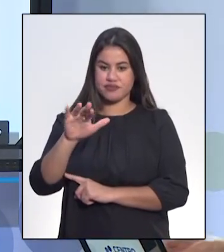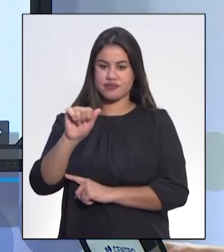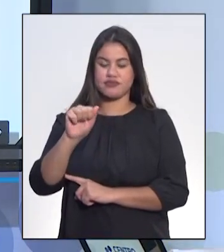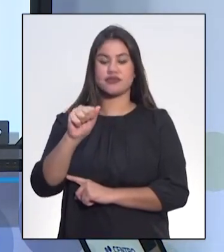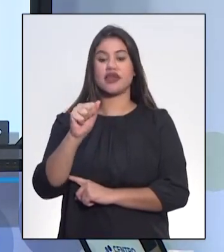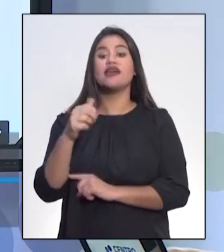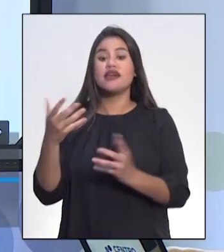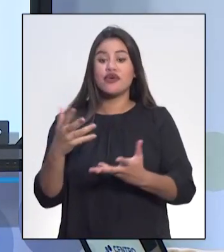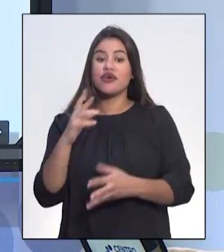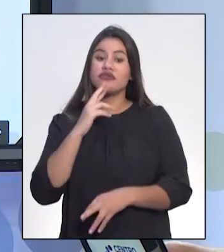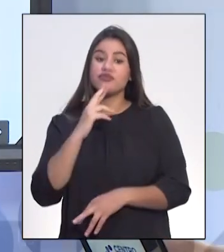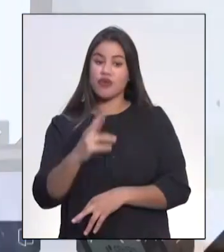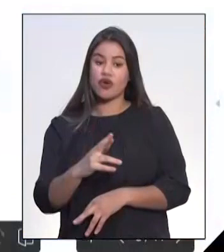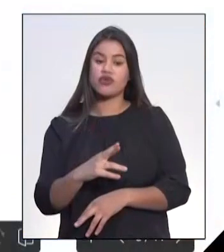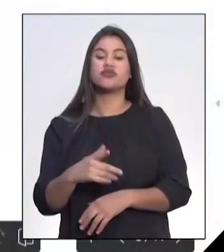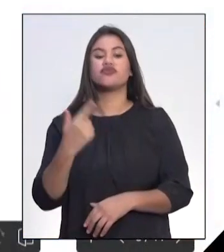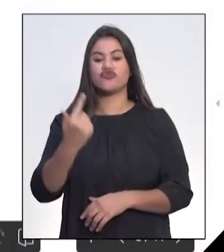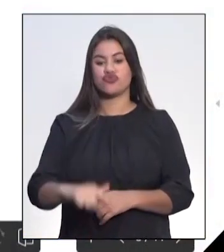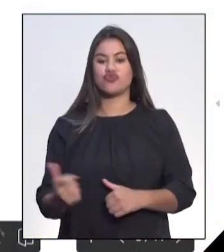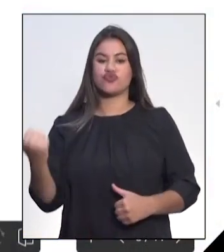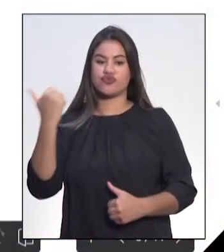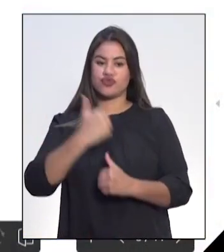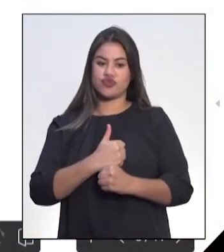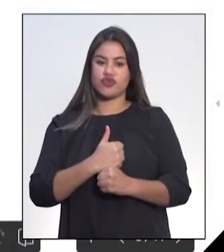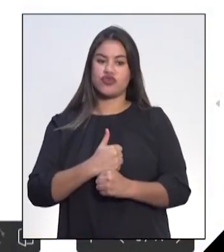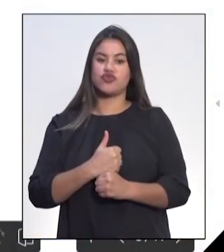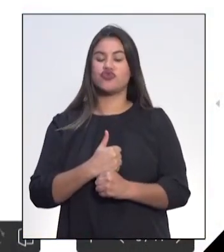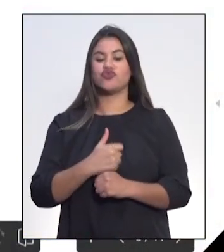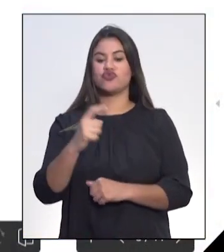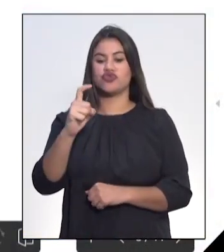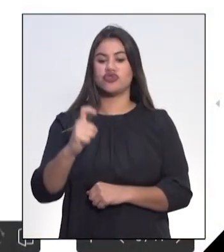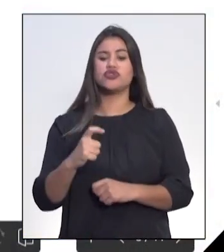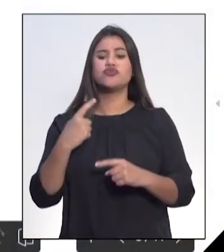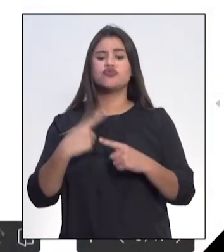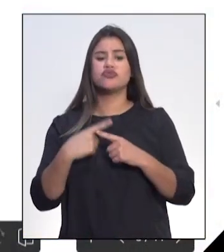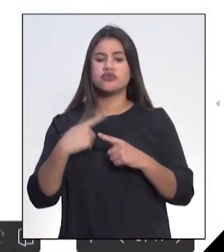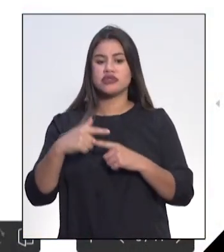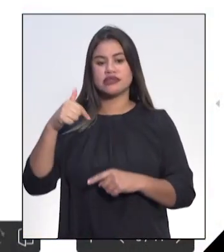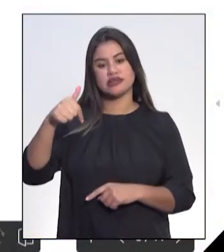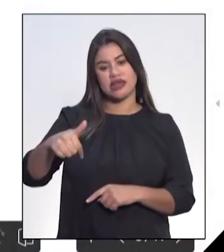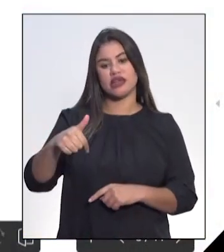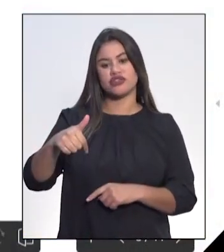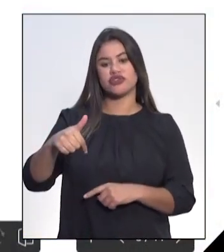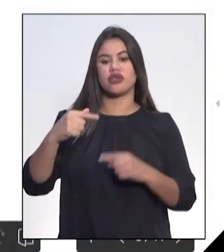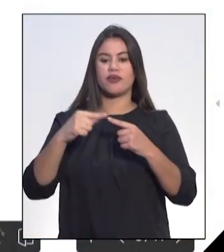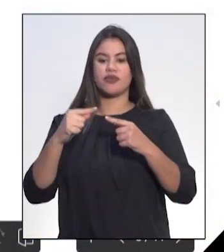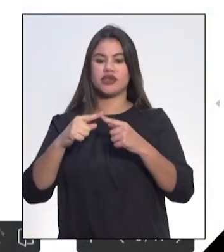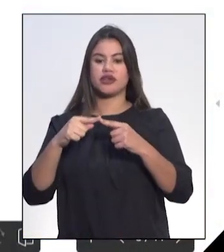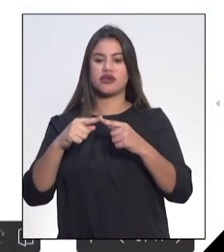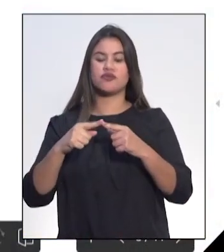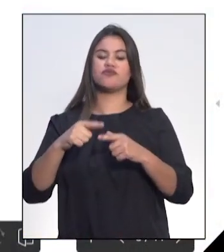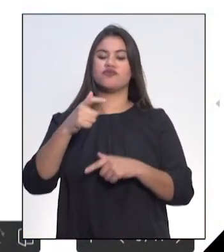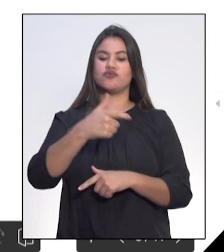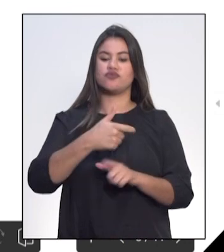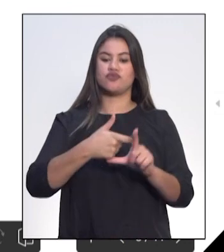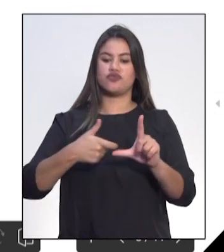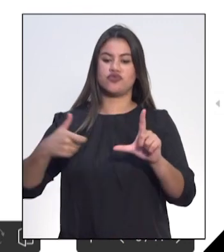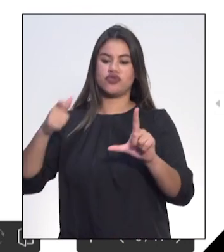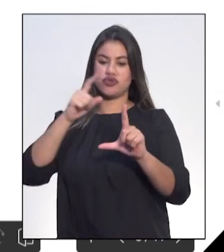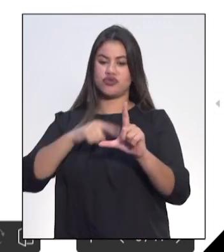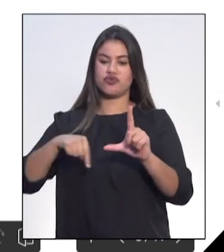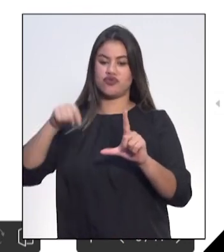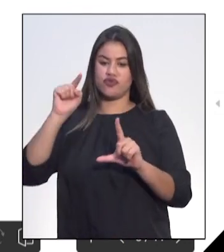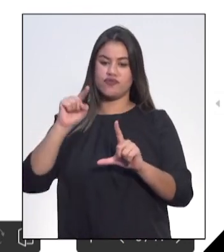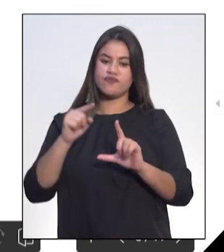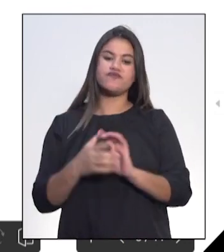vou substituir o meu x por 7. Por que 7 mesmo? Porque foi o x do vértice. Então, a gente vai ter uma continha